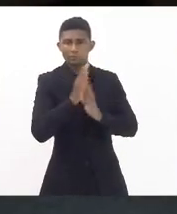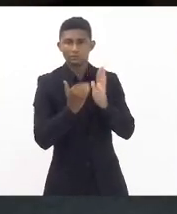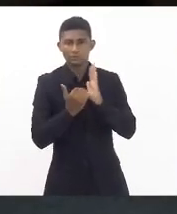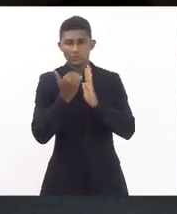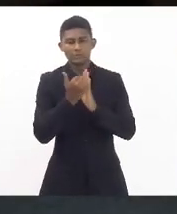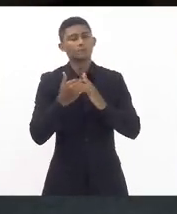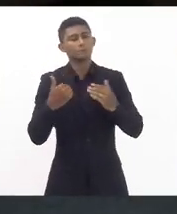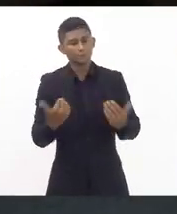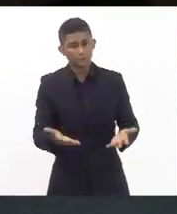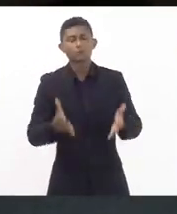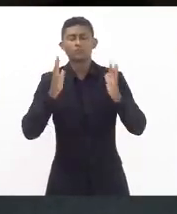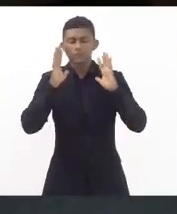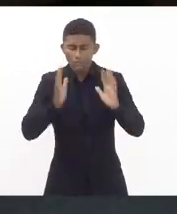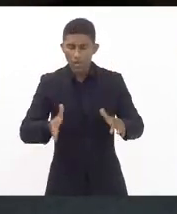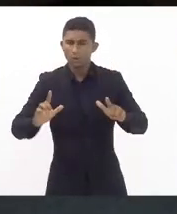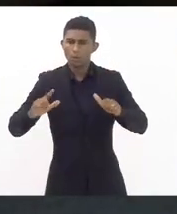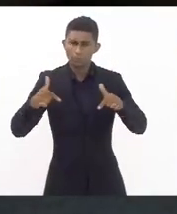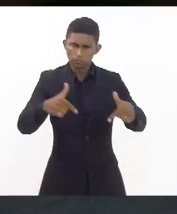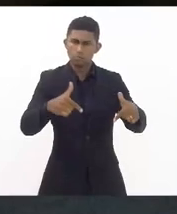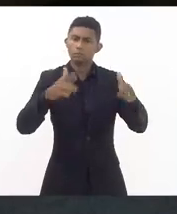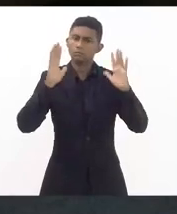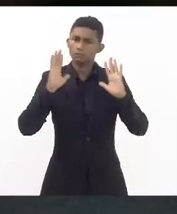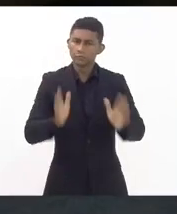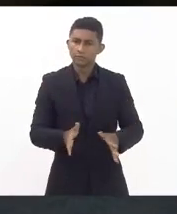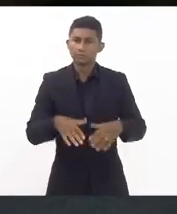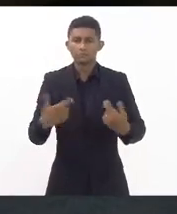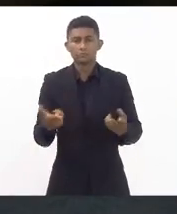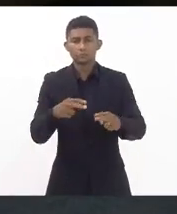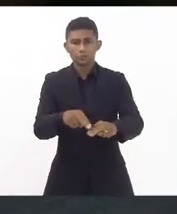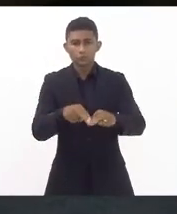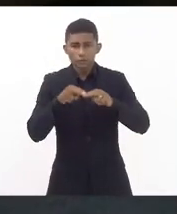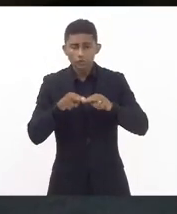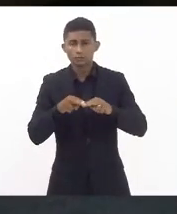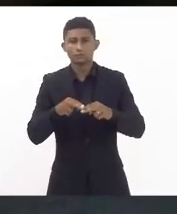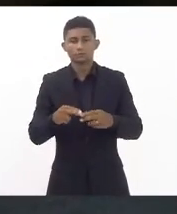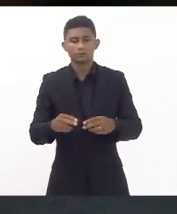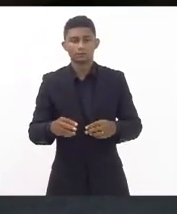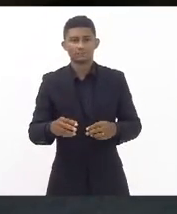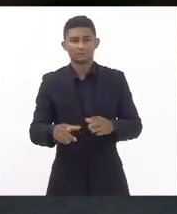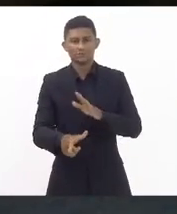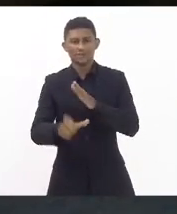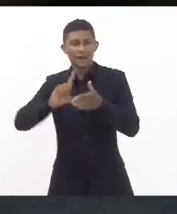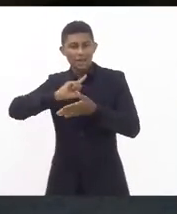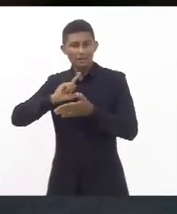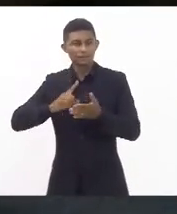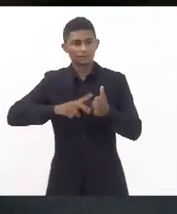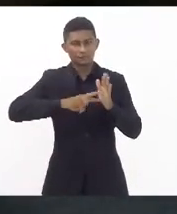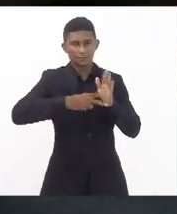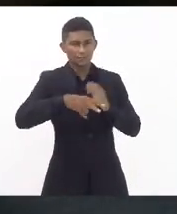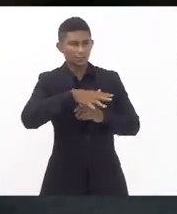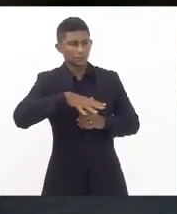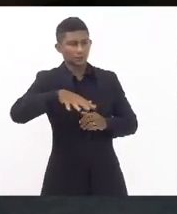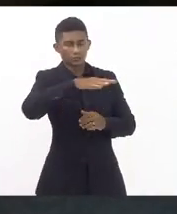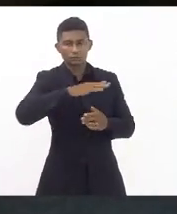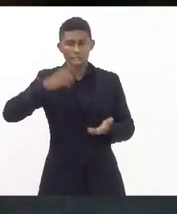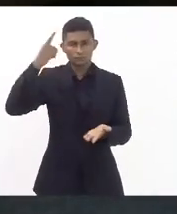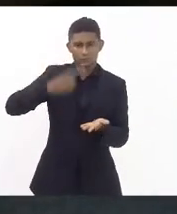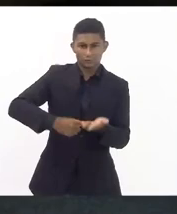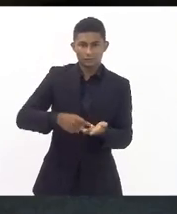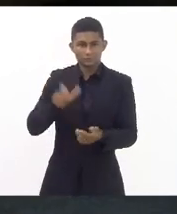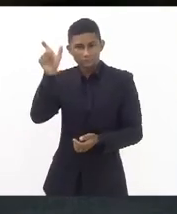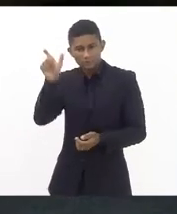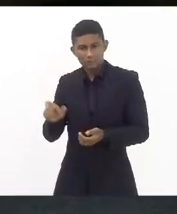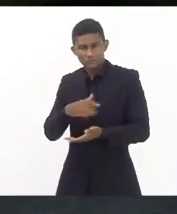sancionado e realizado. Por essa razão, neste cumprimento do acordo feito pela categoria e com o